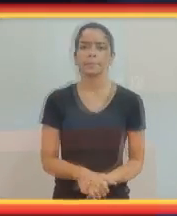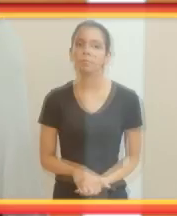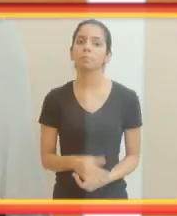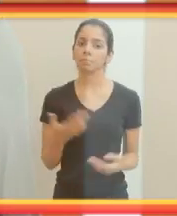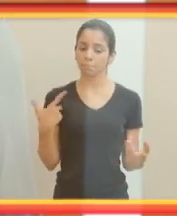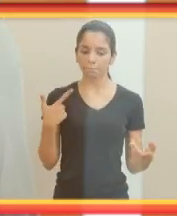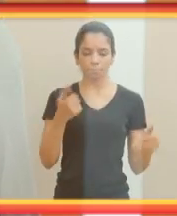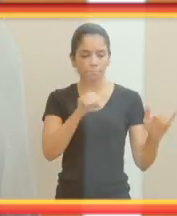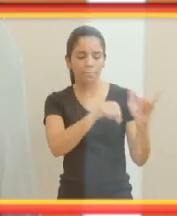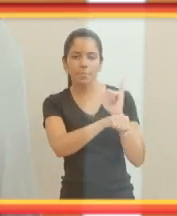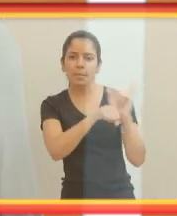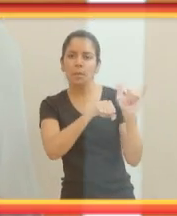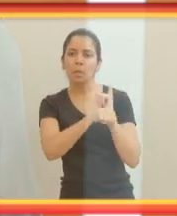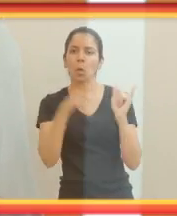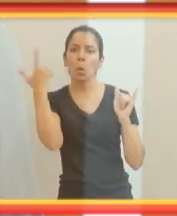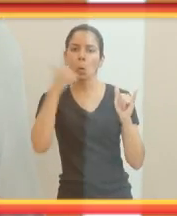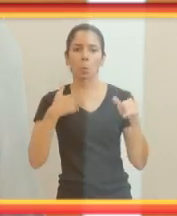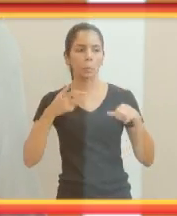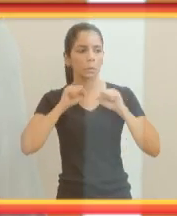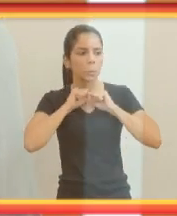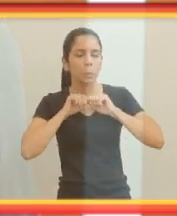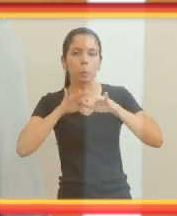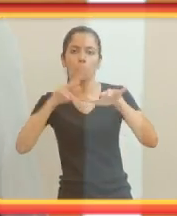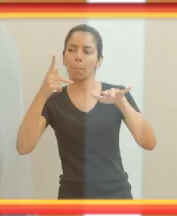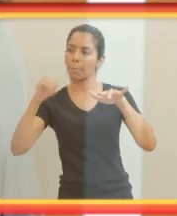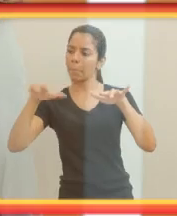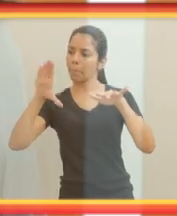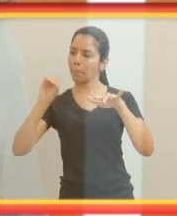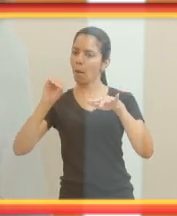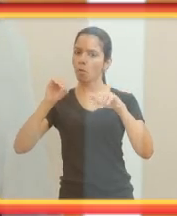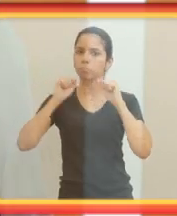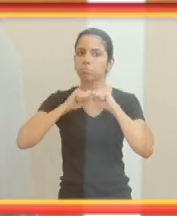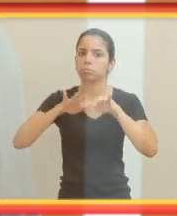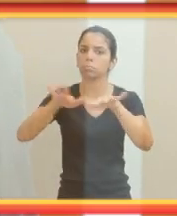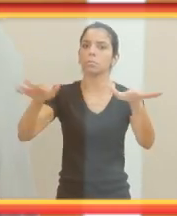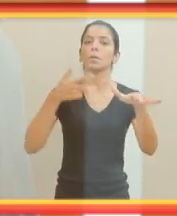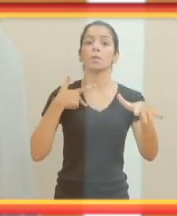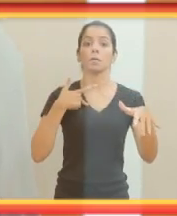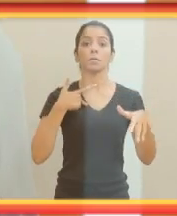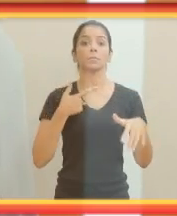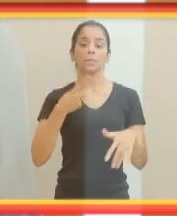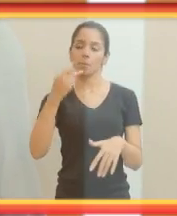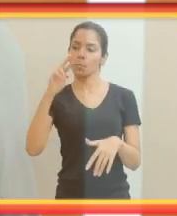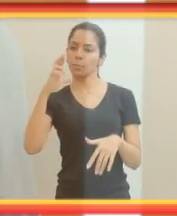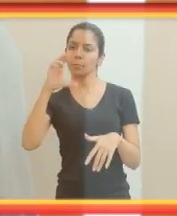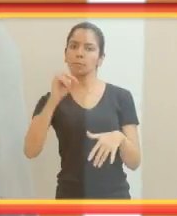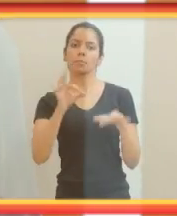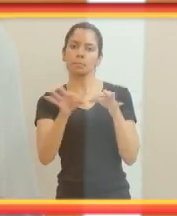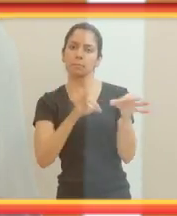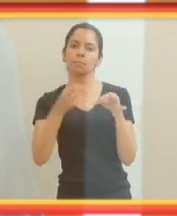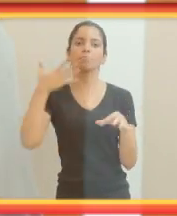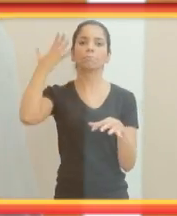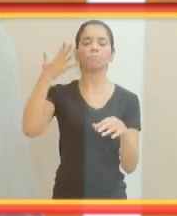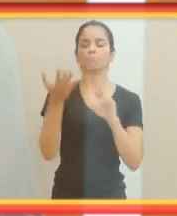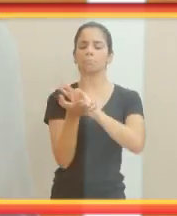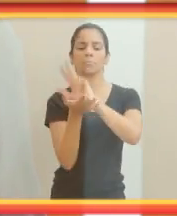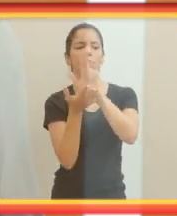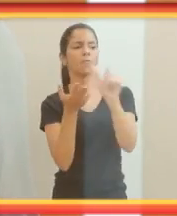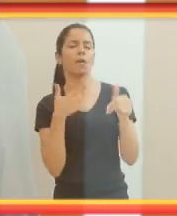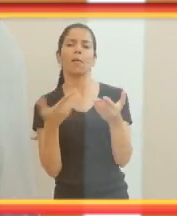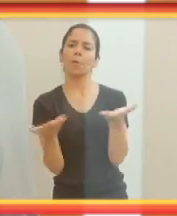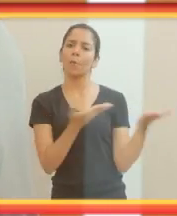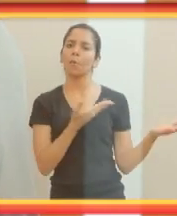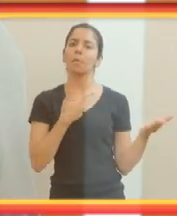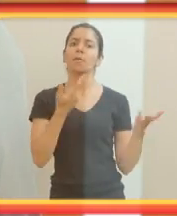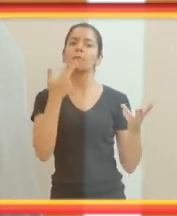mim. Como forma de expandir os limites do palco, a produção organizou palestras com diferentes convidados